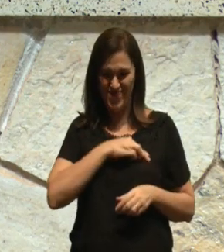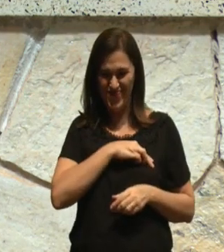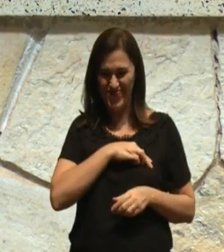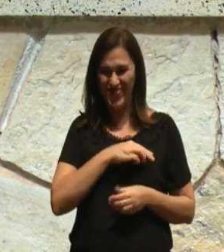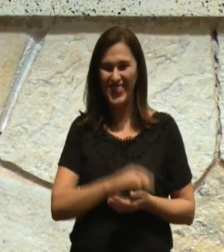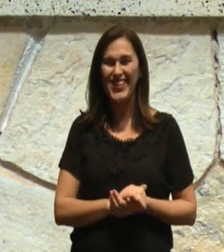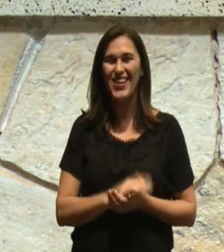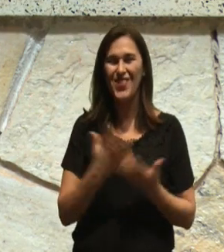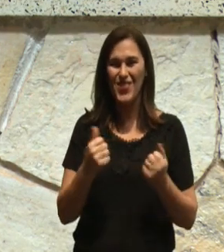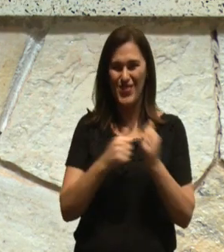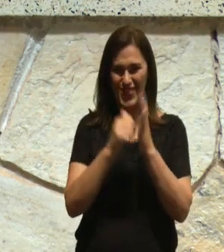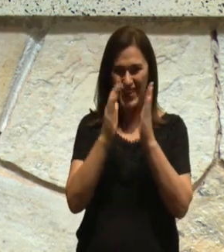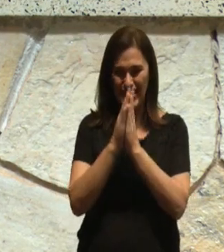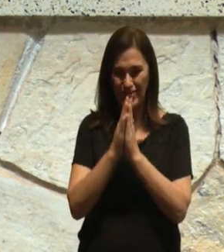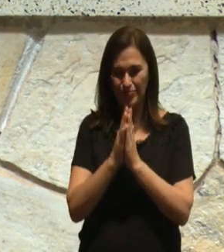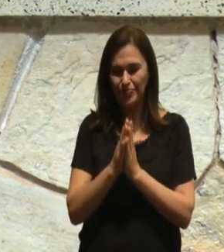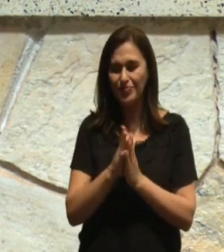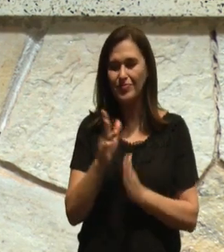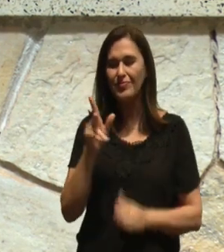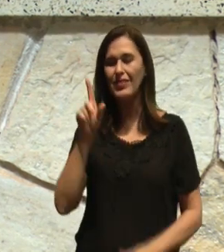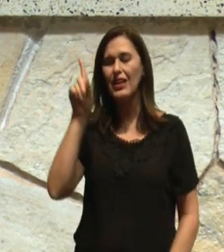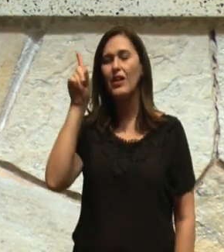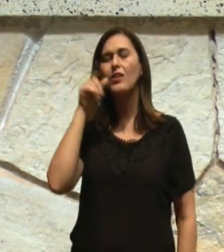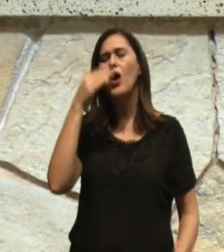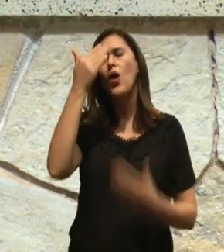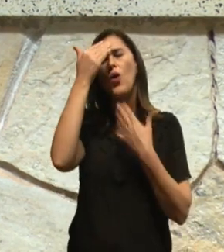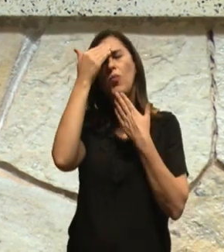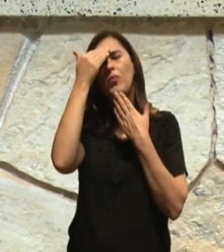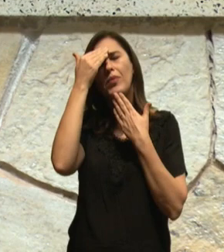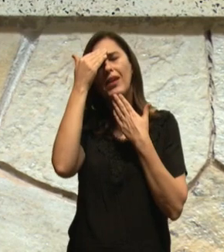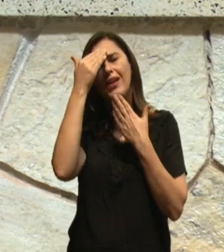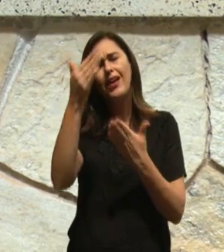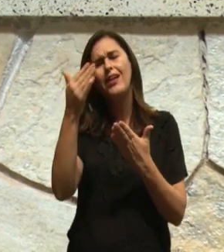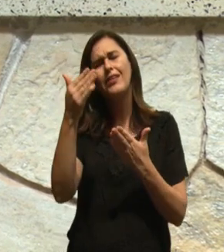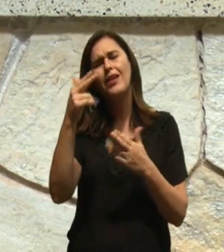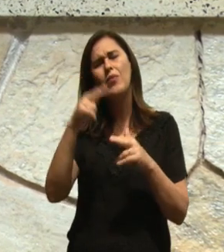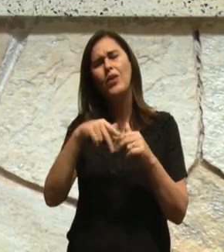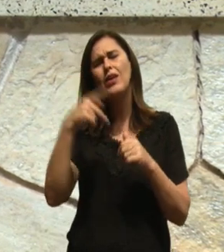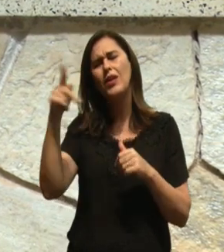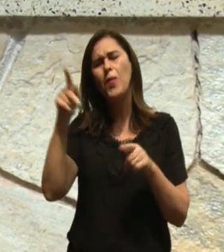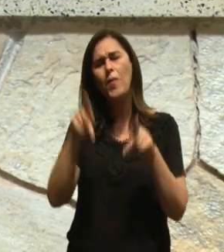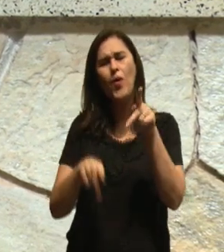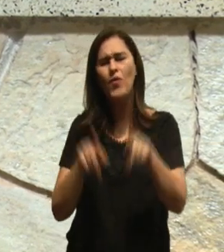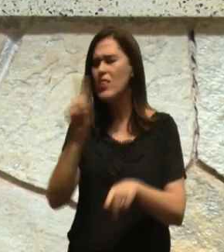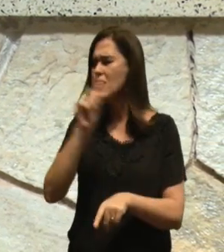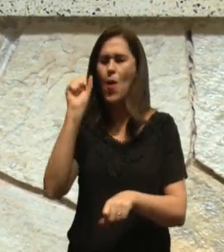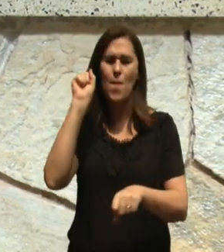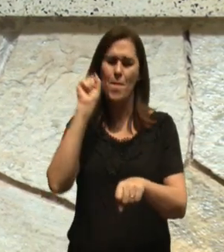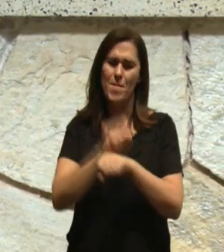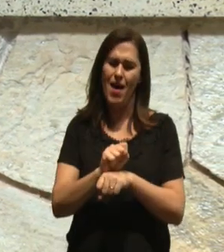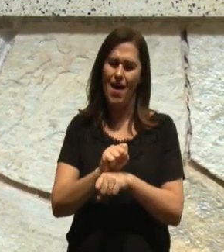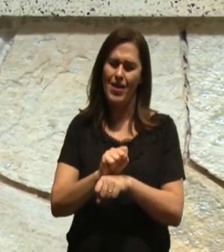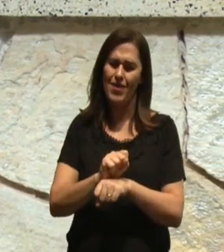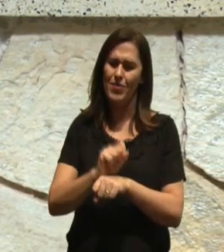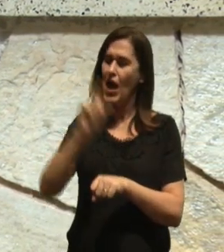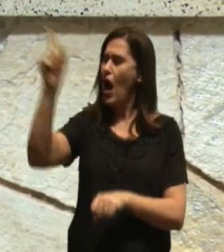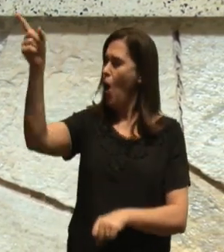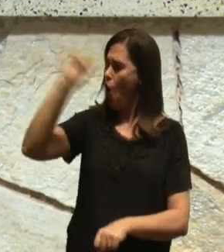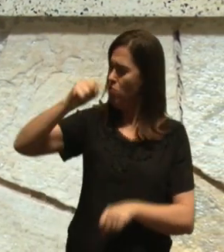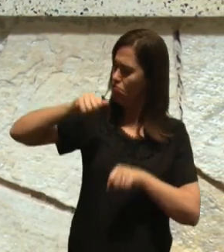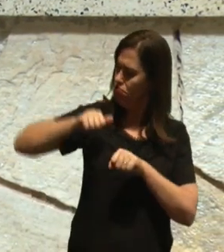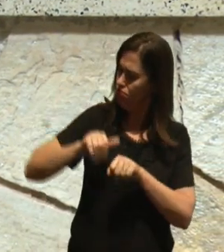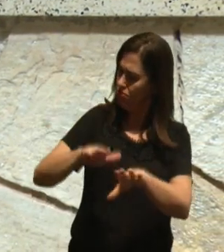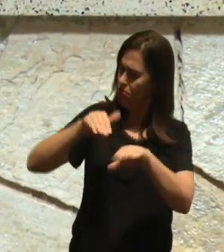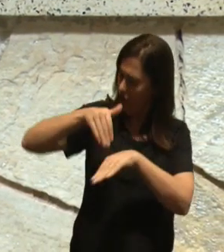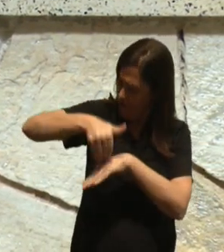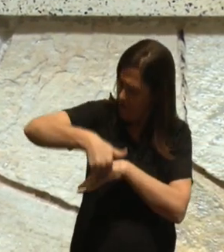MMCM. Oremos ao Senhor. Senhor Deus, obrigado, Pai. Obrigado porque o teu povo não para, Senhor Deus. A ordem de marchar,